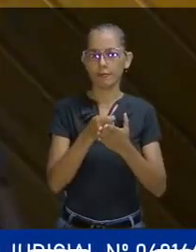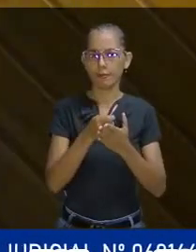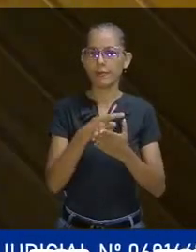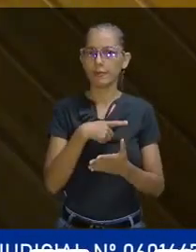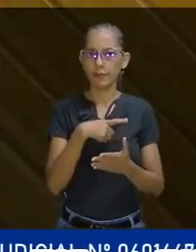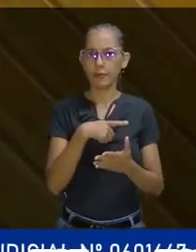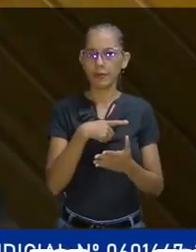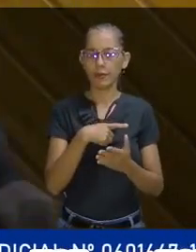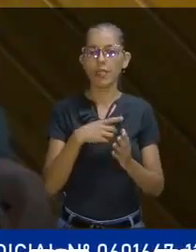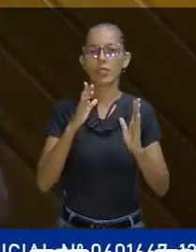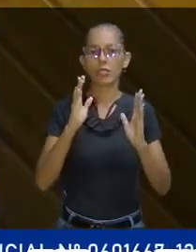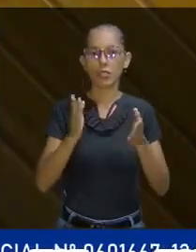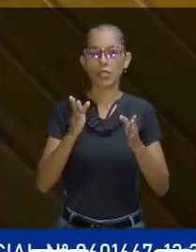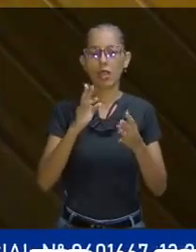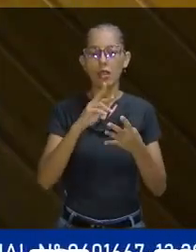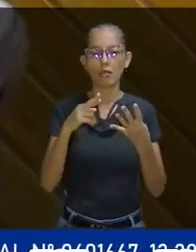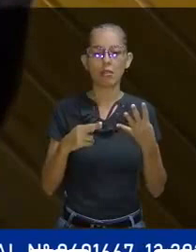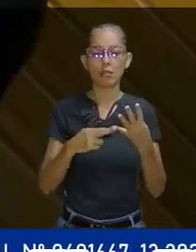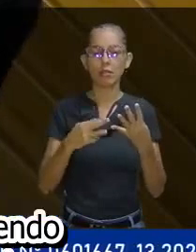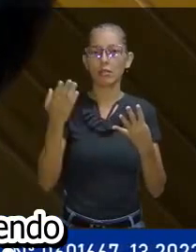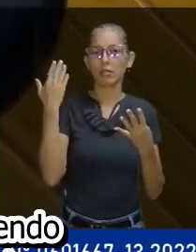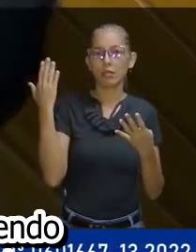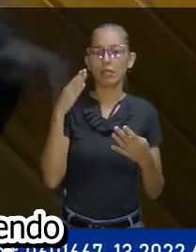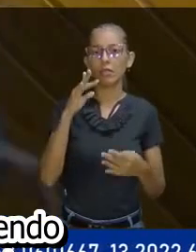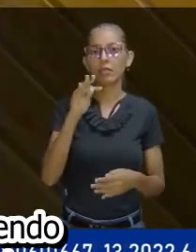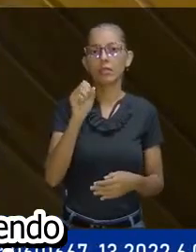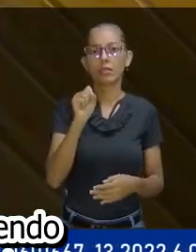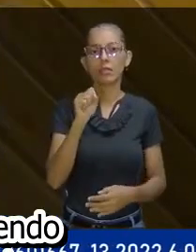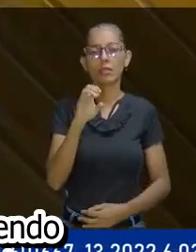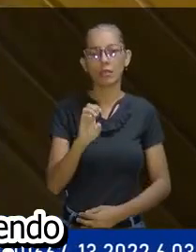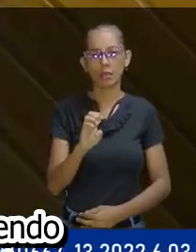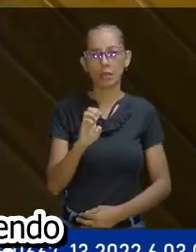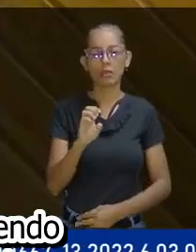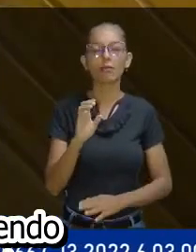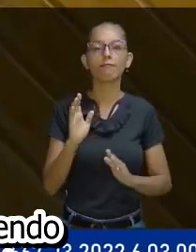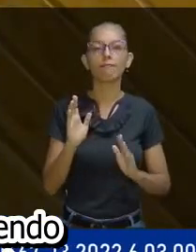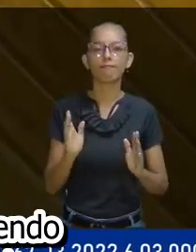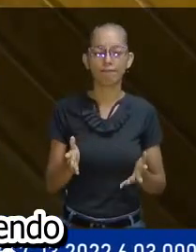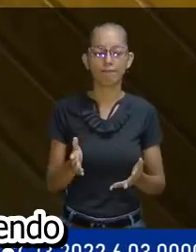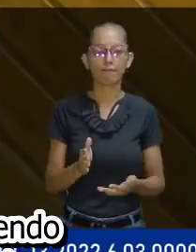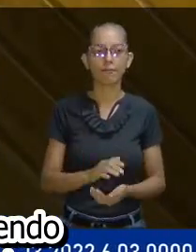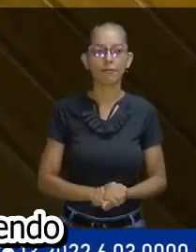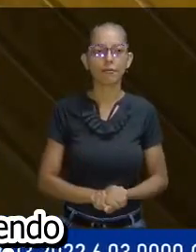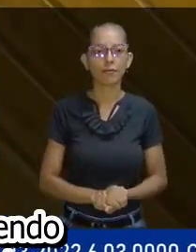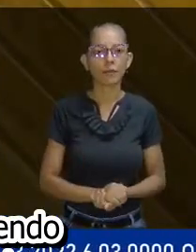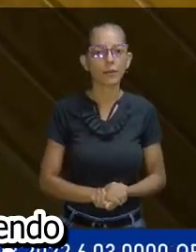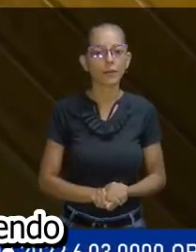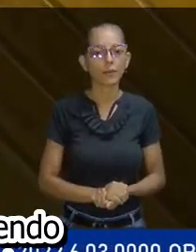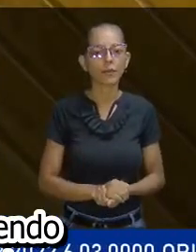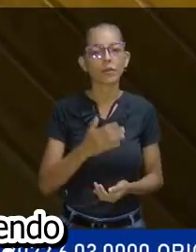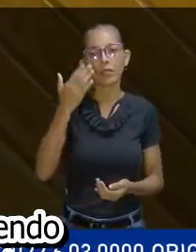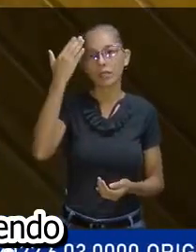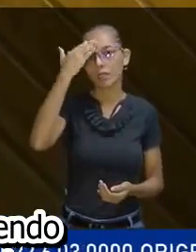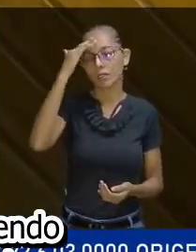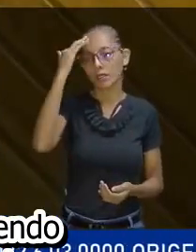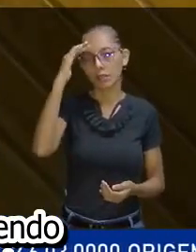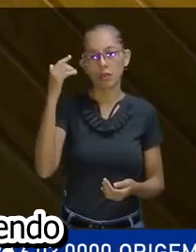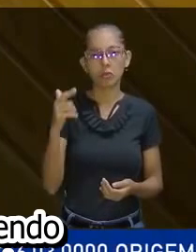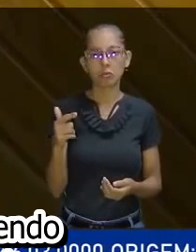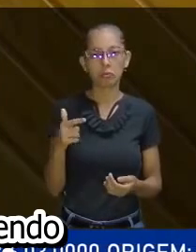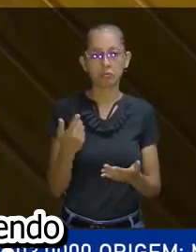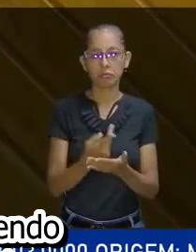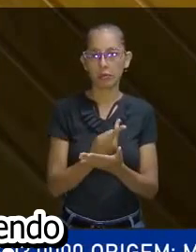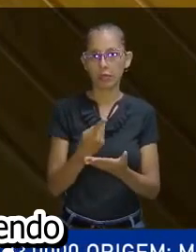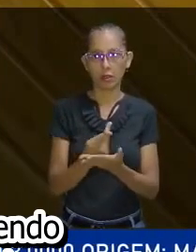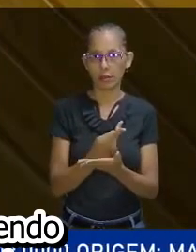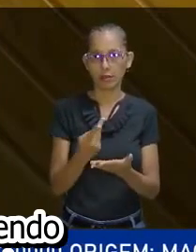em grau de recurso no TSE, e o TSE sedimentou a jurisprudência nesse sentido, entendendo que não há ilícito